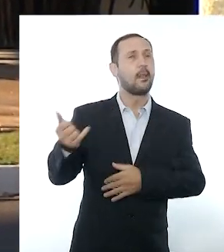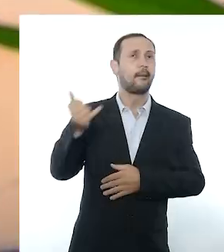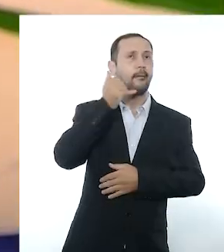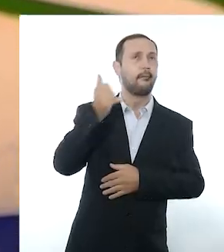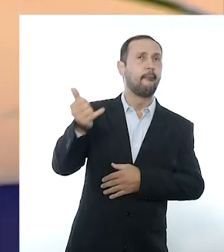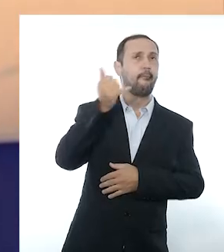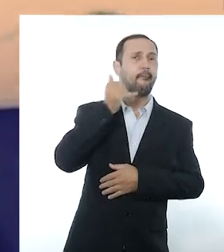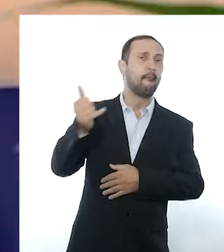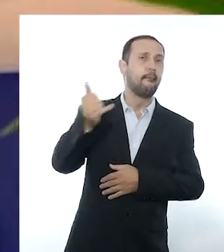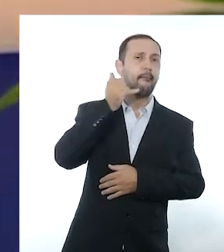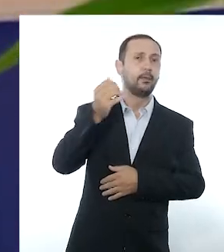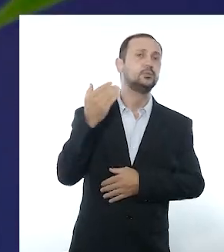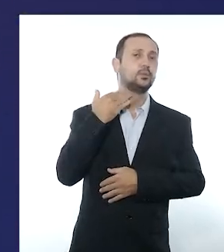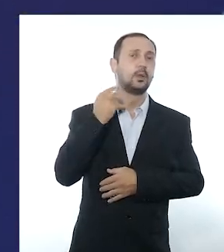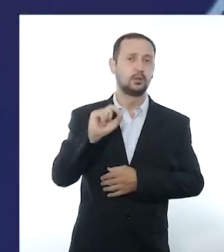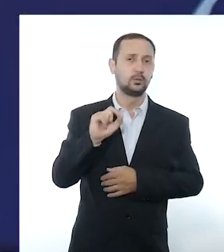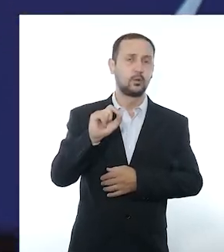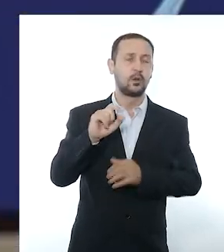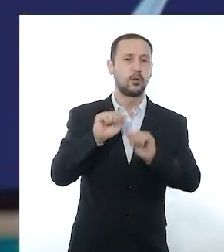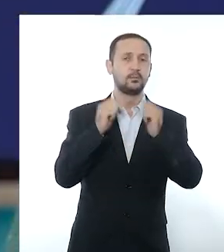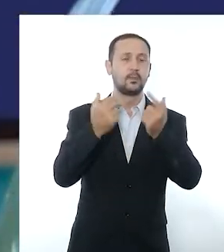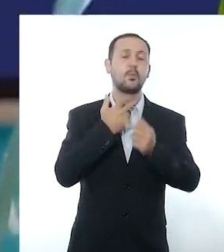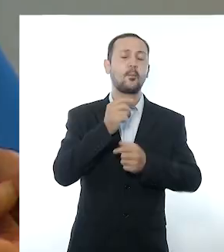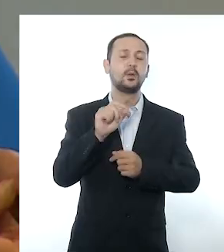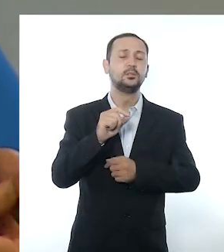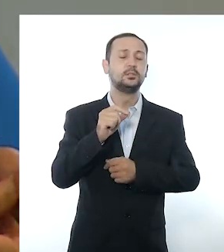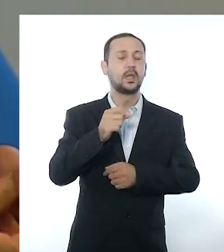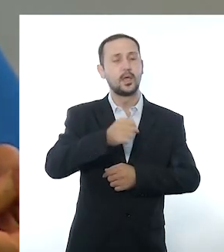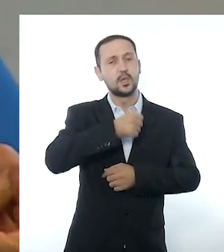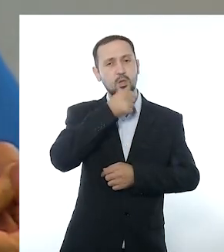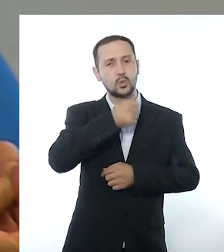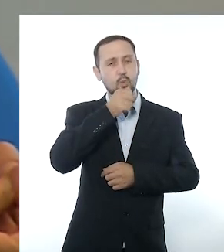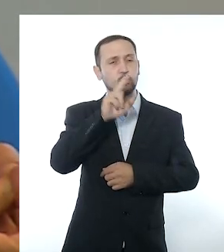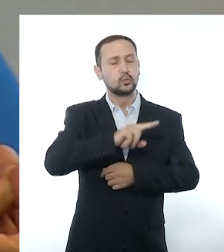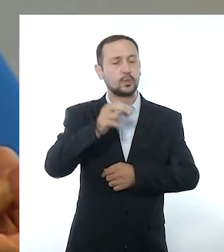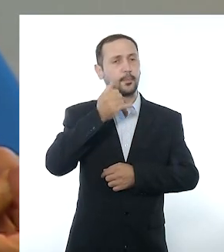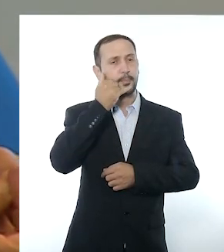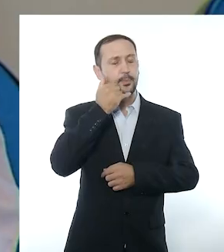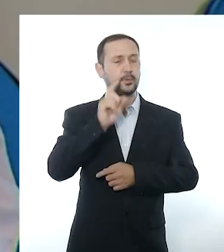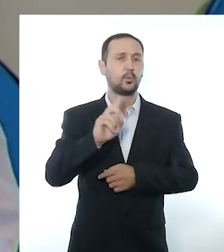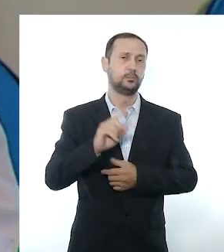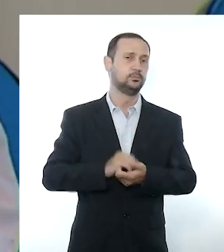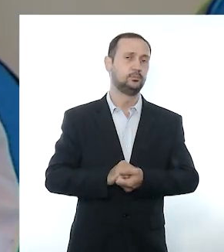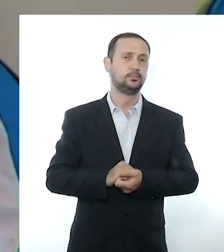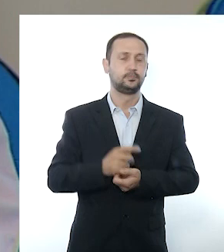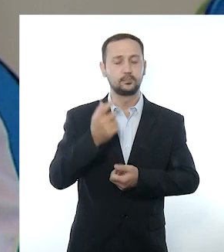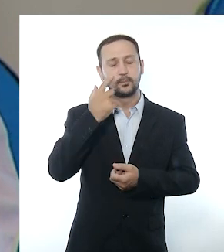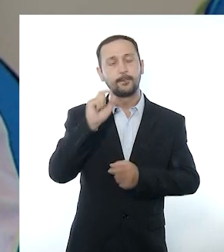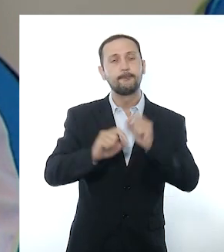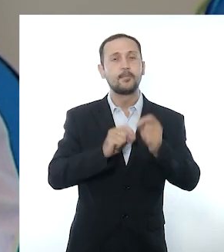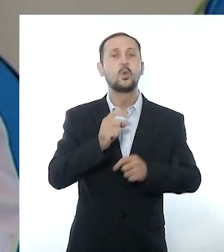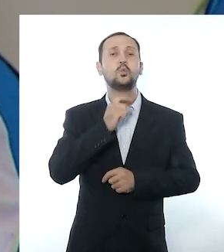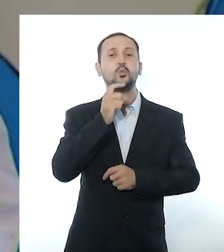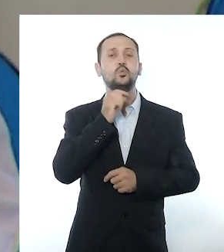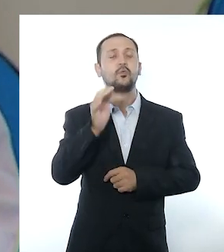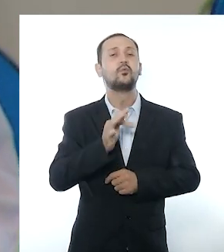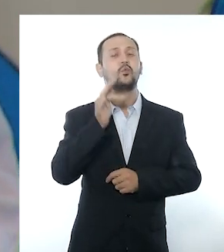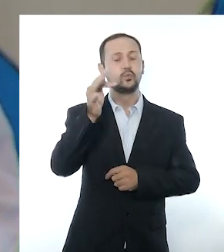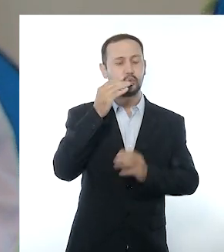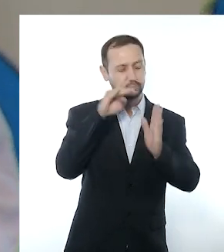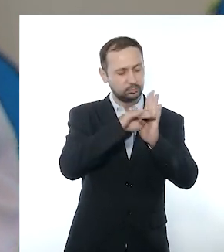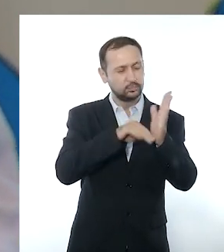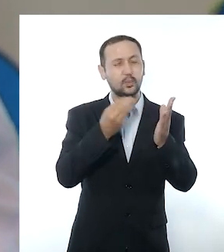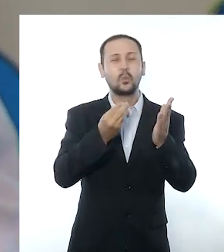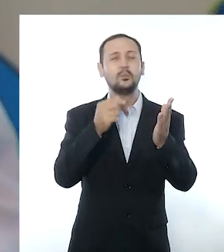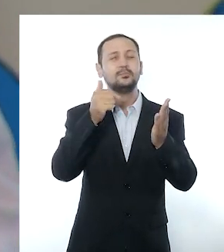bancos. A Assembleia aprovou medida que proíbe empréstimos para idosos por meio deste canal. A medida pretende evitar dúvidas futuras sobre